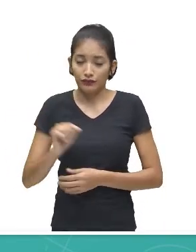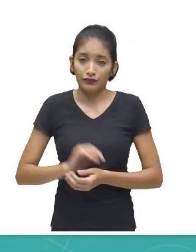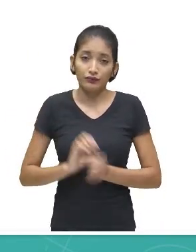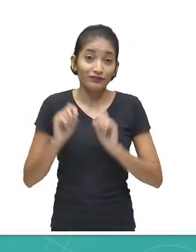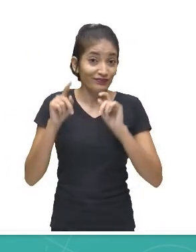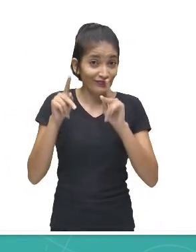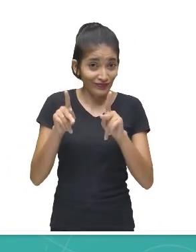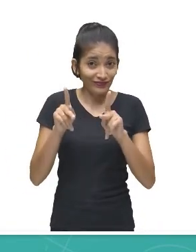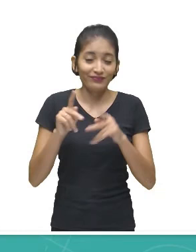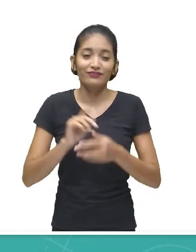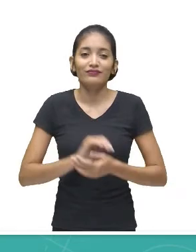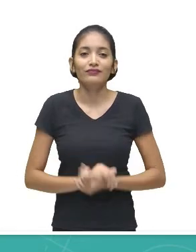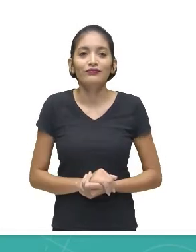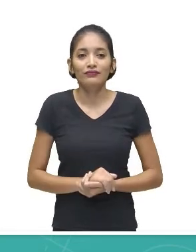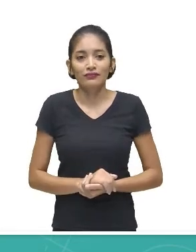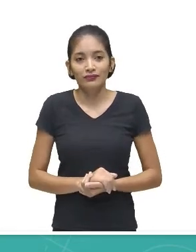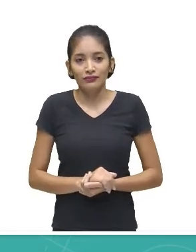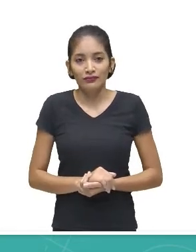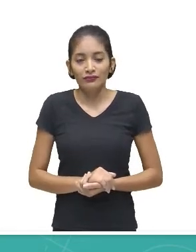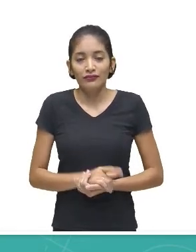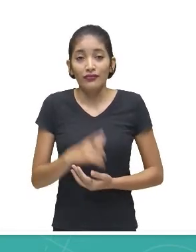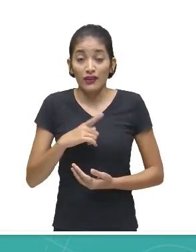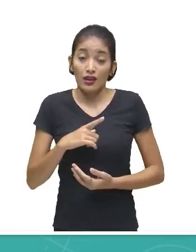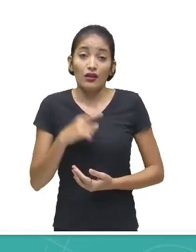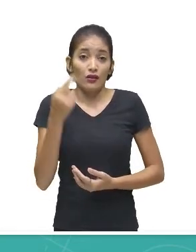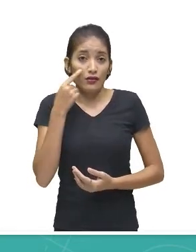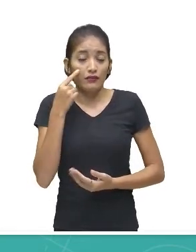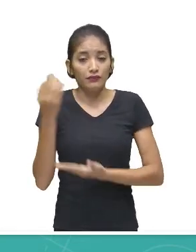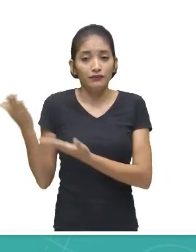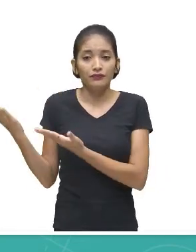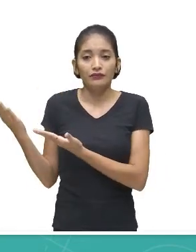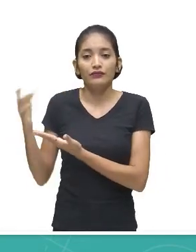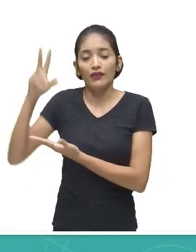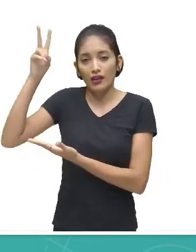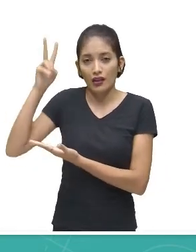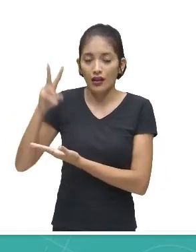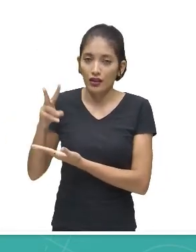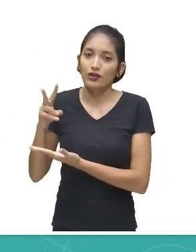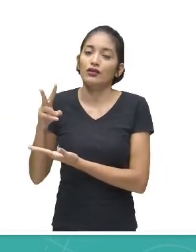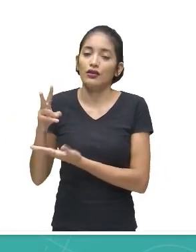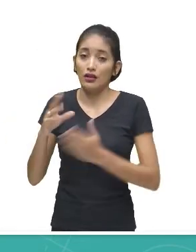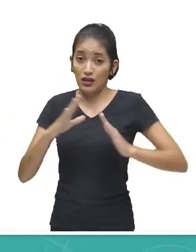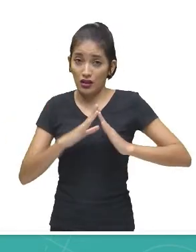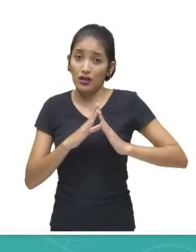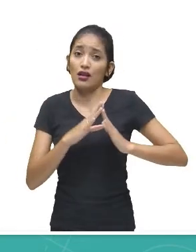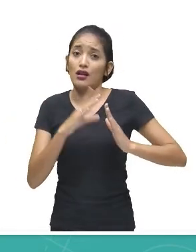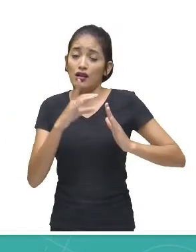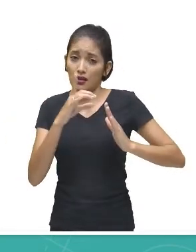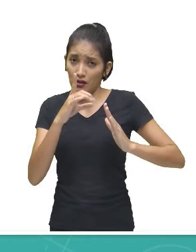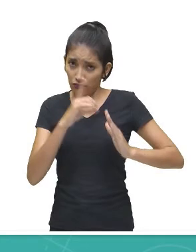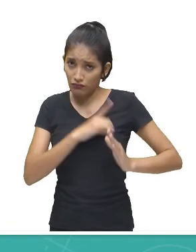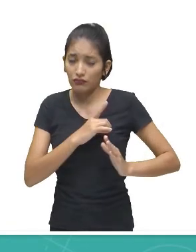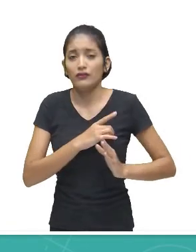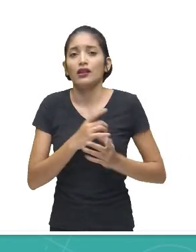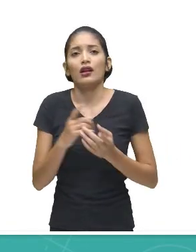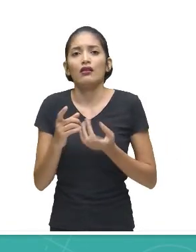tá? Vocês vão ter aí a história, ó, na delegacia, vocês vão ler direitinho, tá